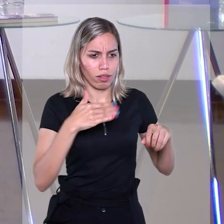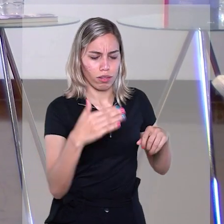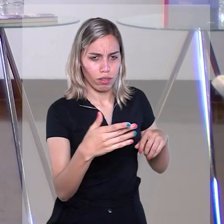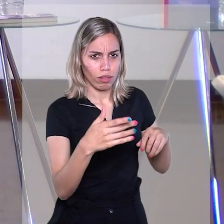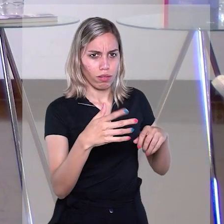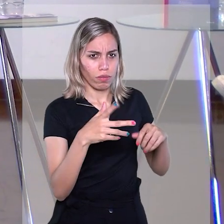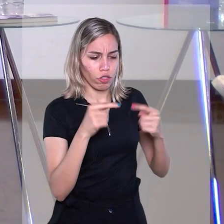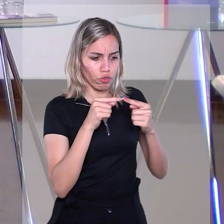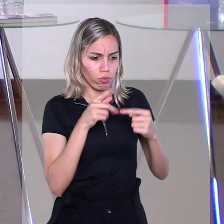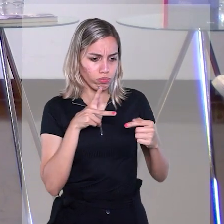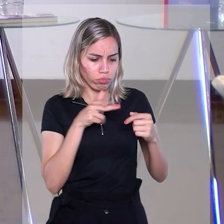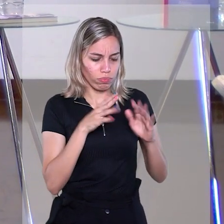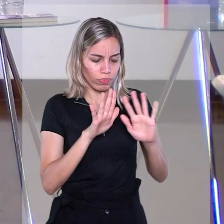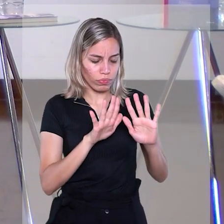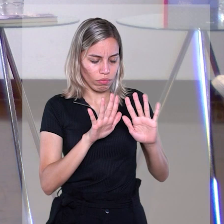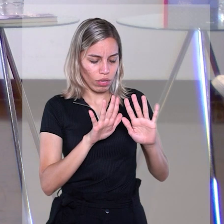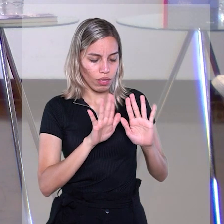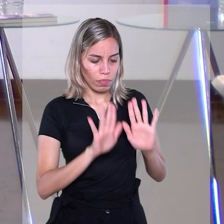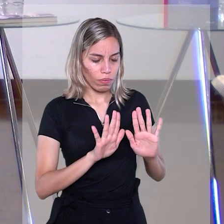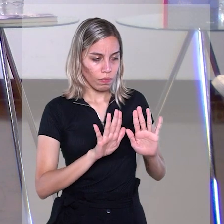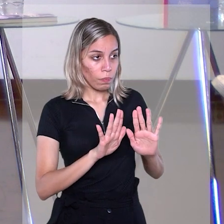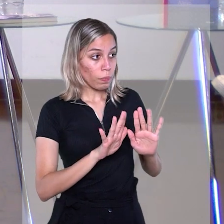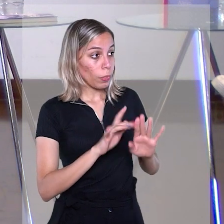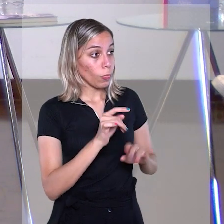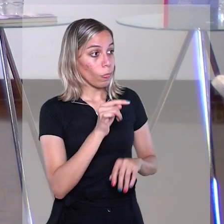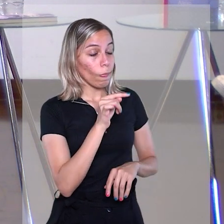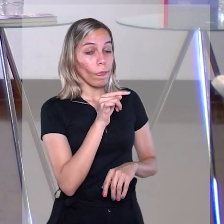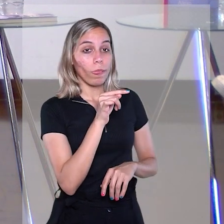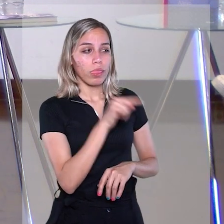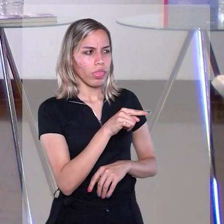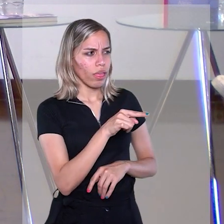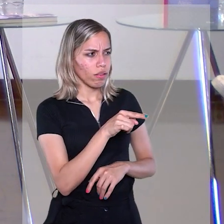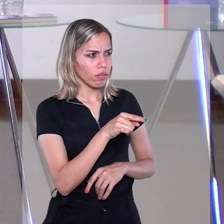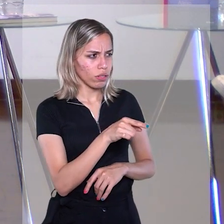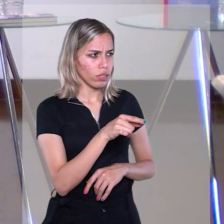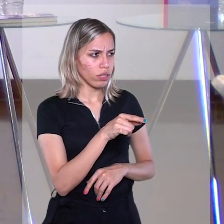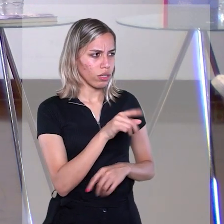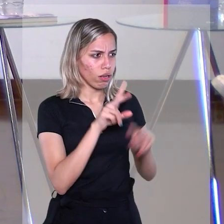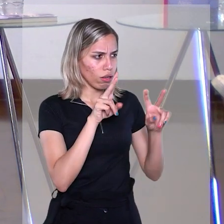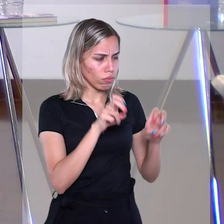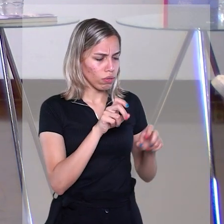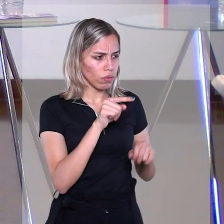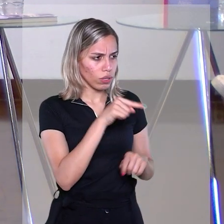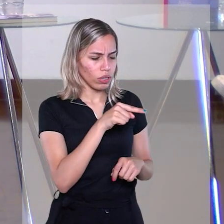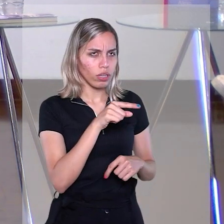a questão da decisão, mais que decisão, talvez nem decisão, é uma